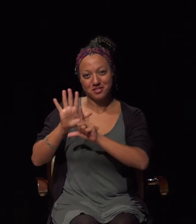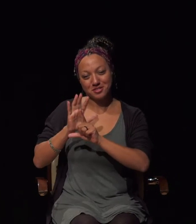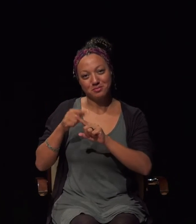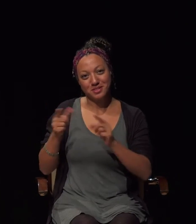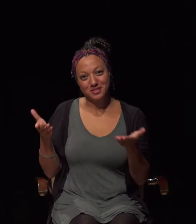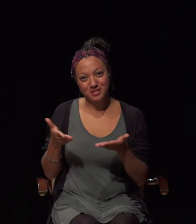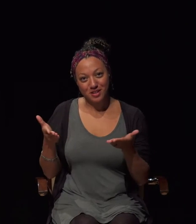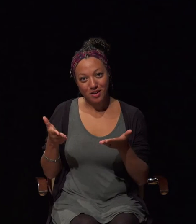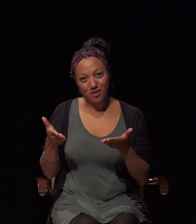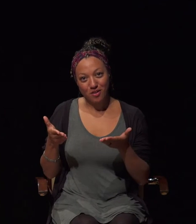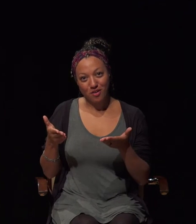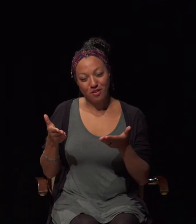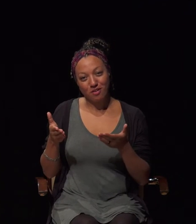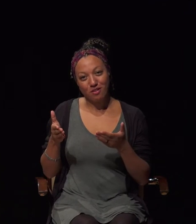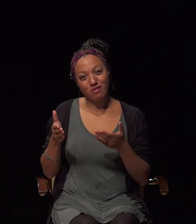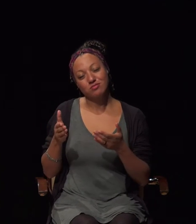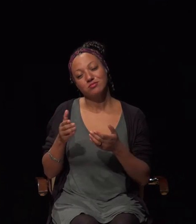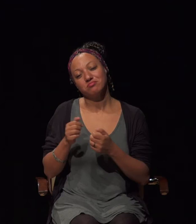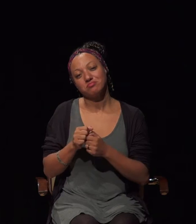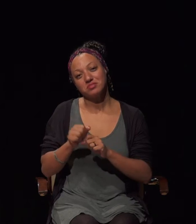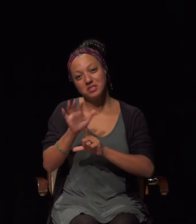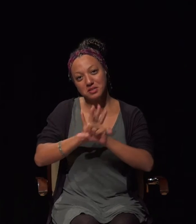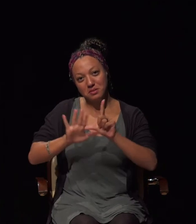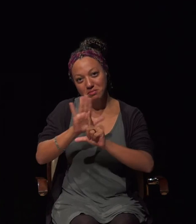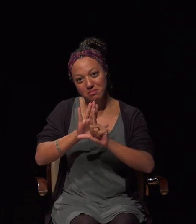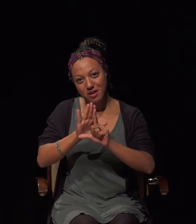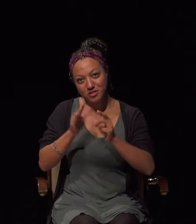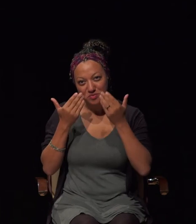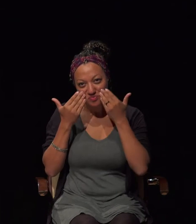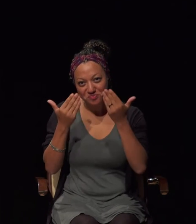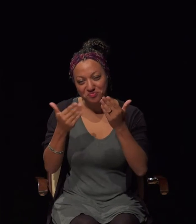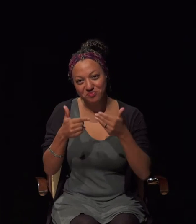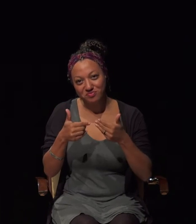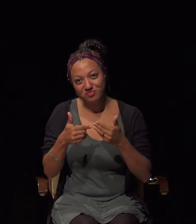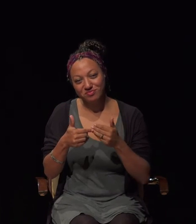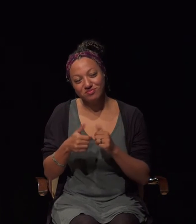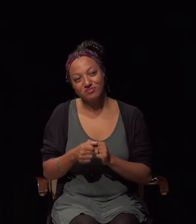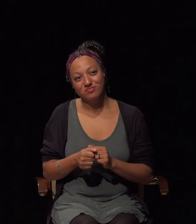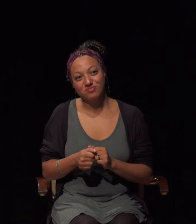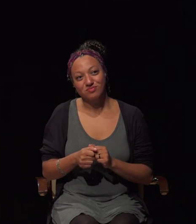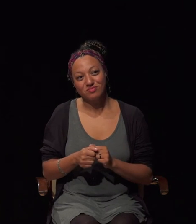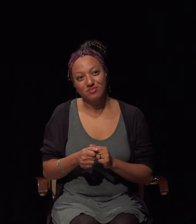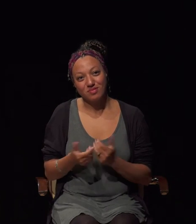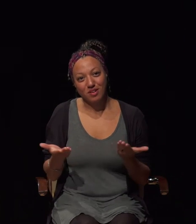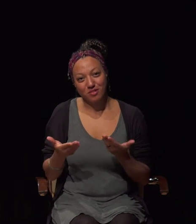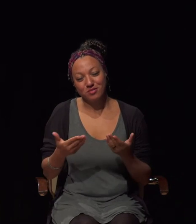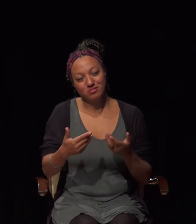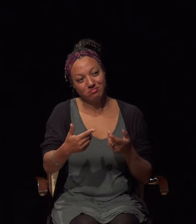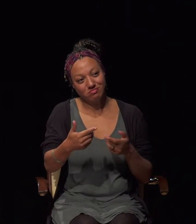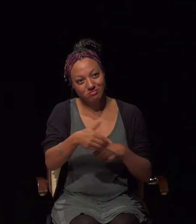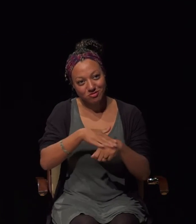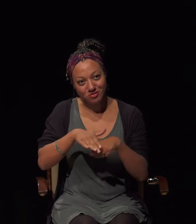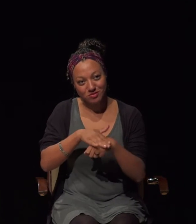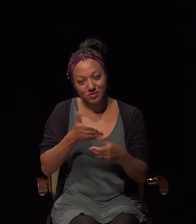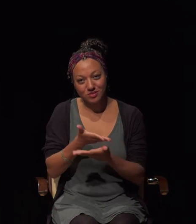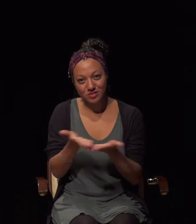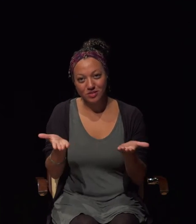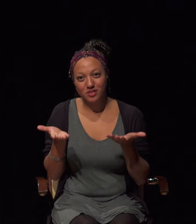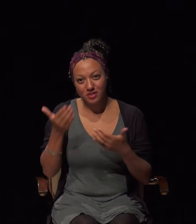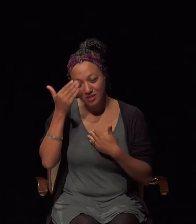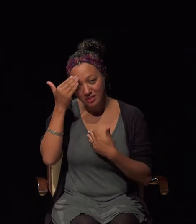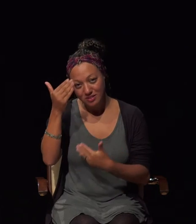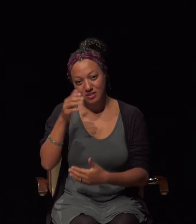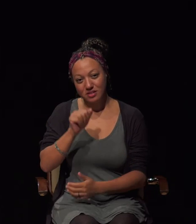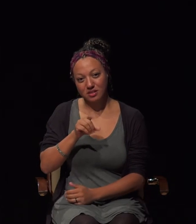imagens para a frente para o primeiro plano aqui da minha conversa com vocês Ah eu queria agradecer muito